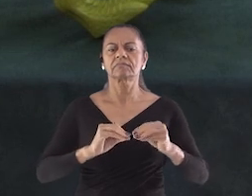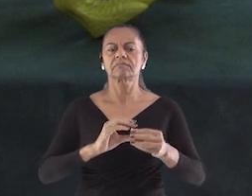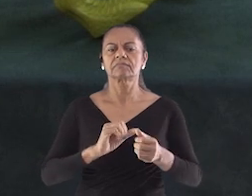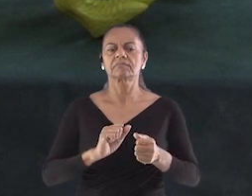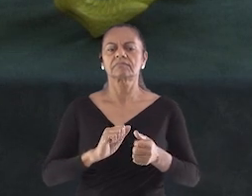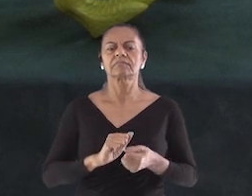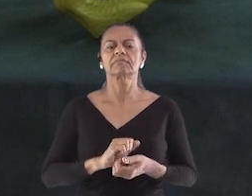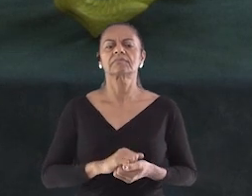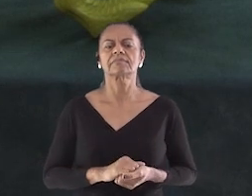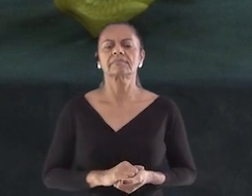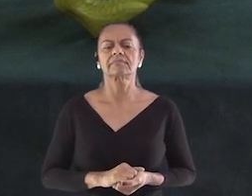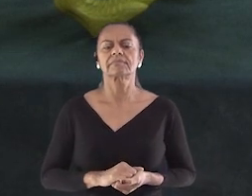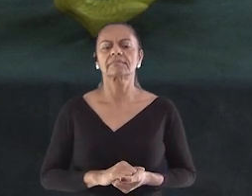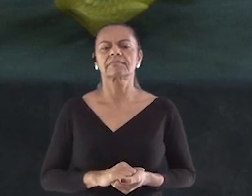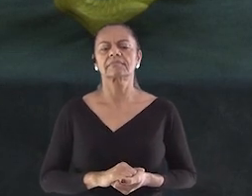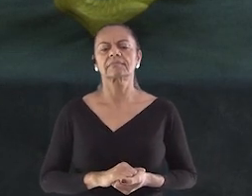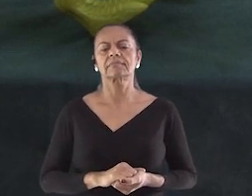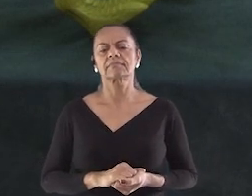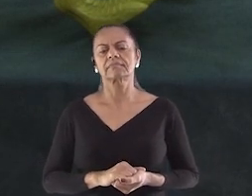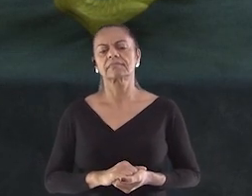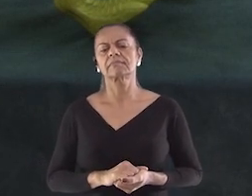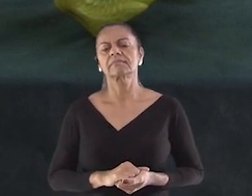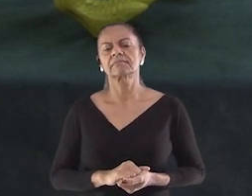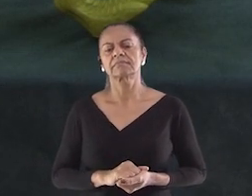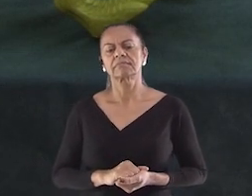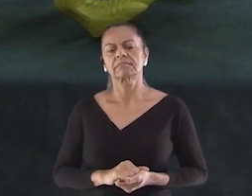vai pegando a argila ou a cola com areia